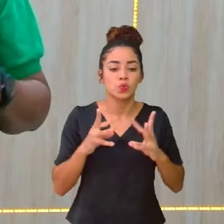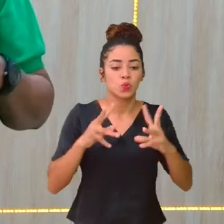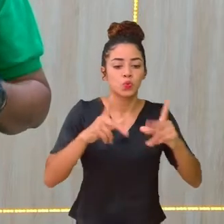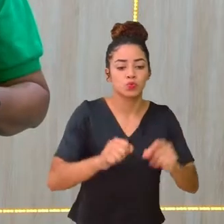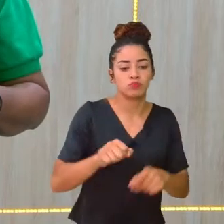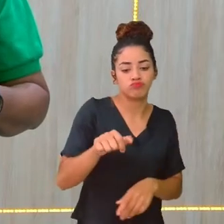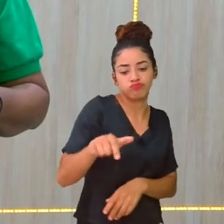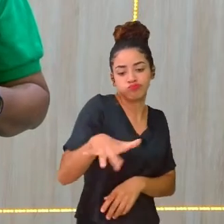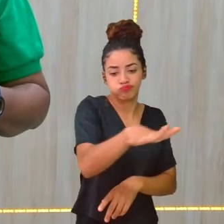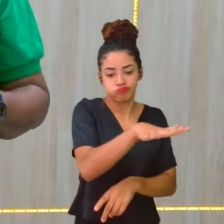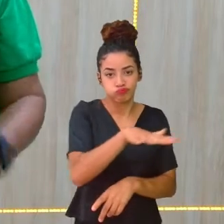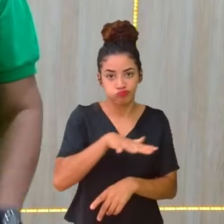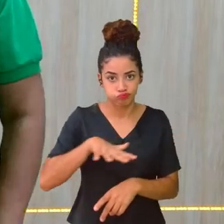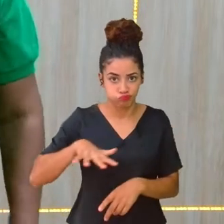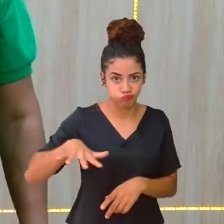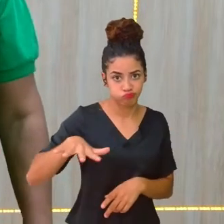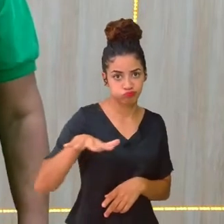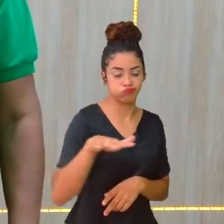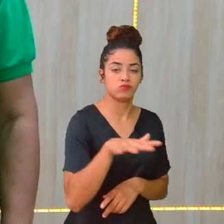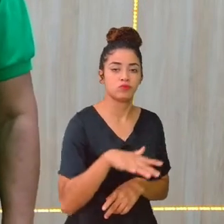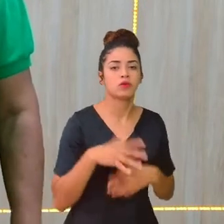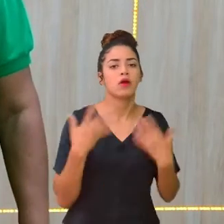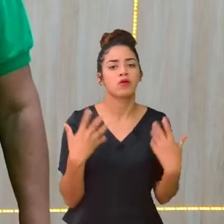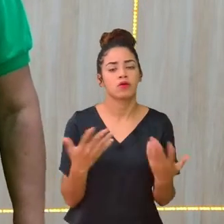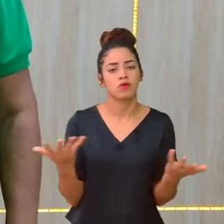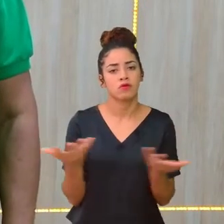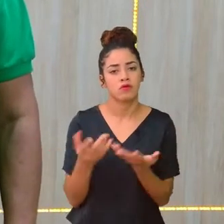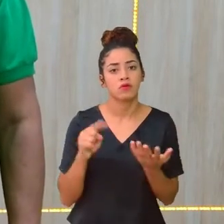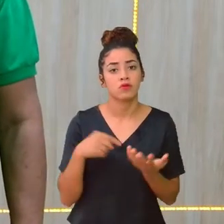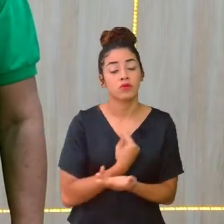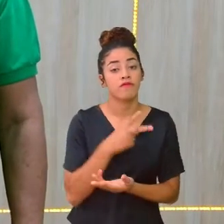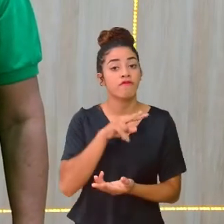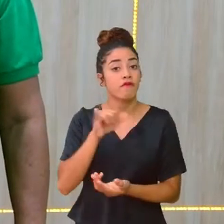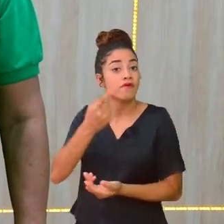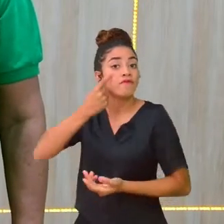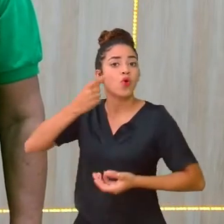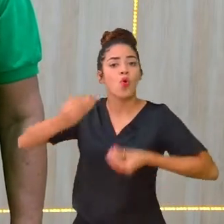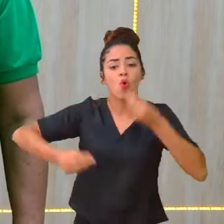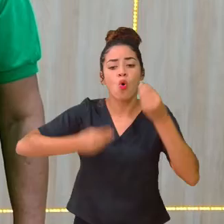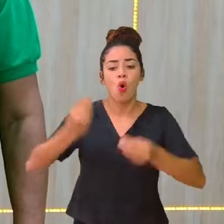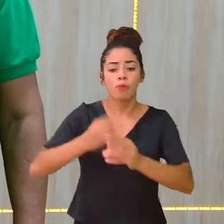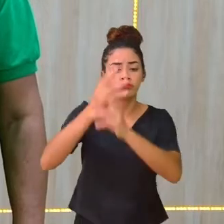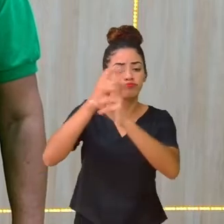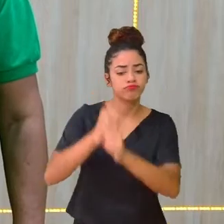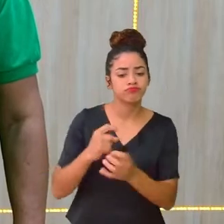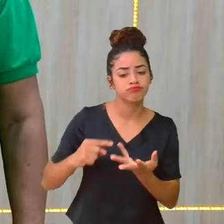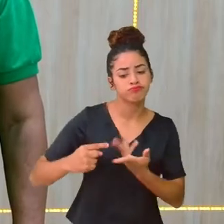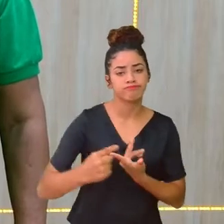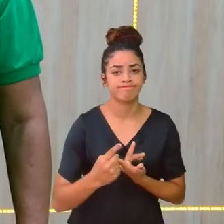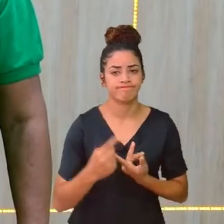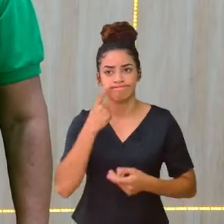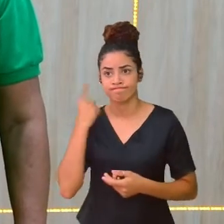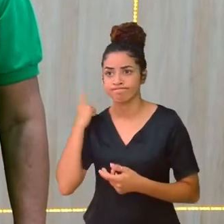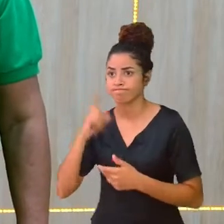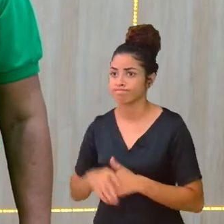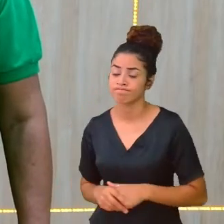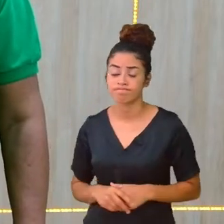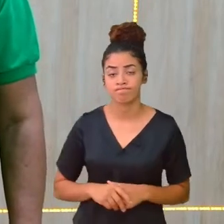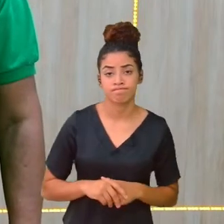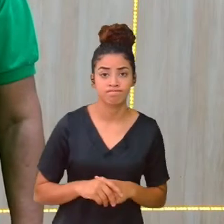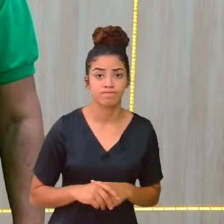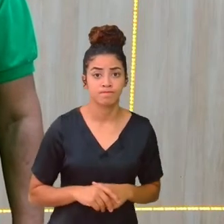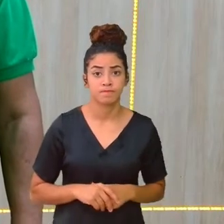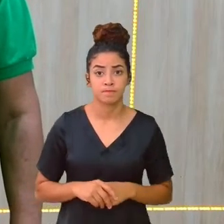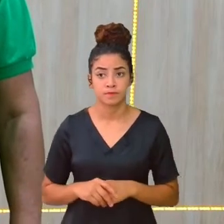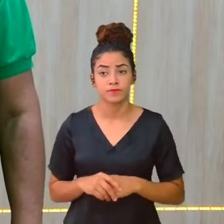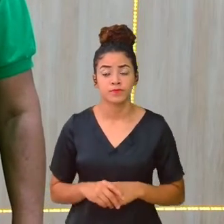dessa figura. E aí a gente vai ver agora como a gente pode calcular a área numa malha quadriculada, olha. Eu